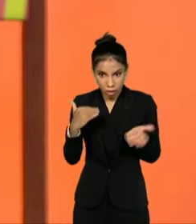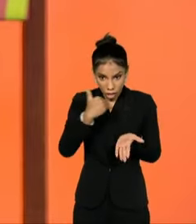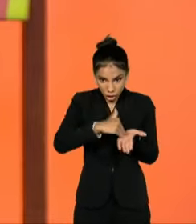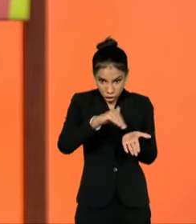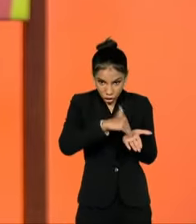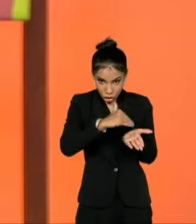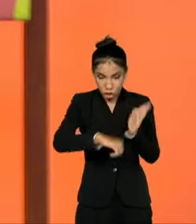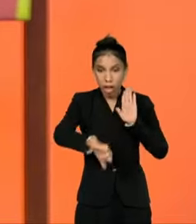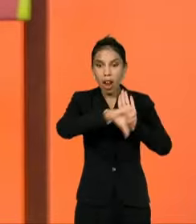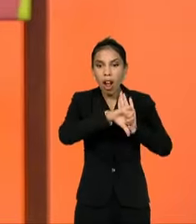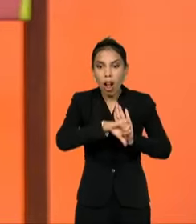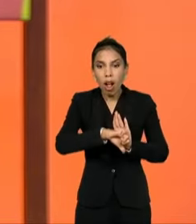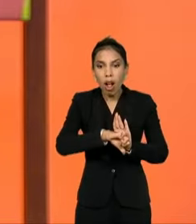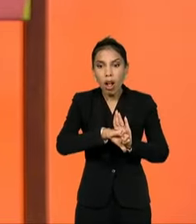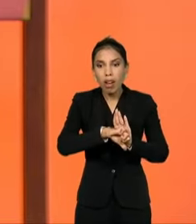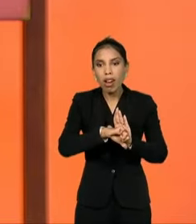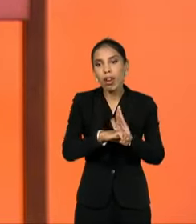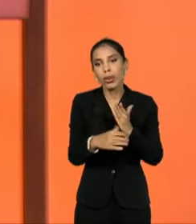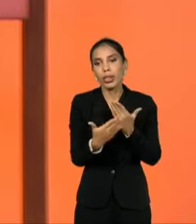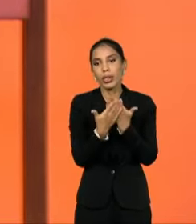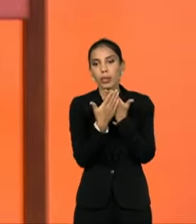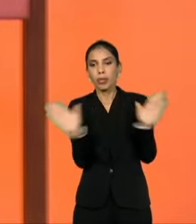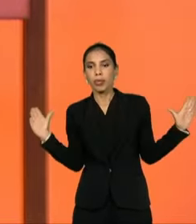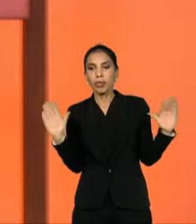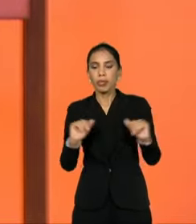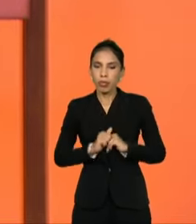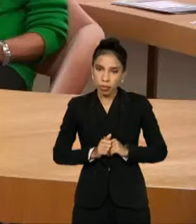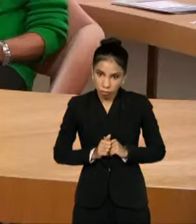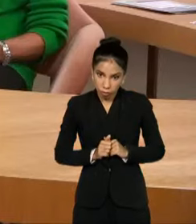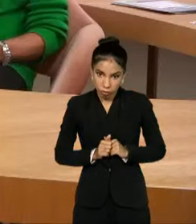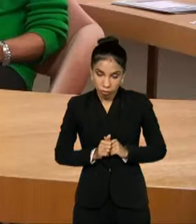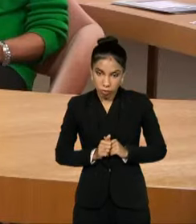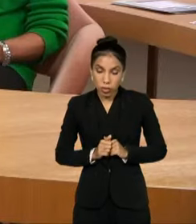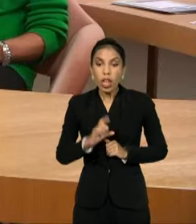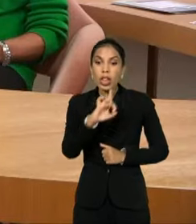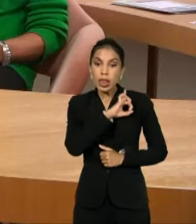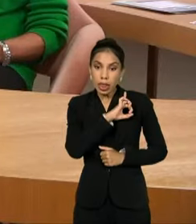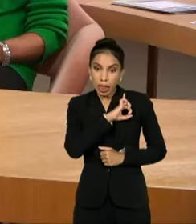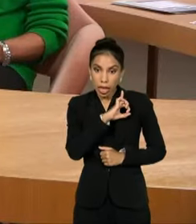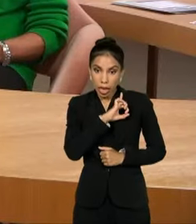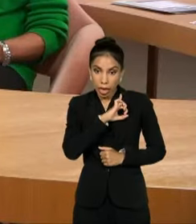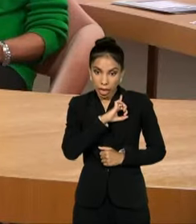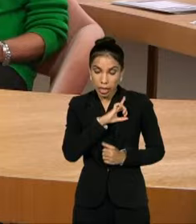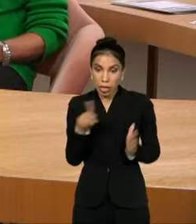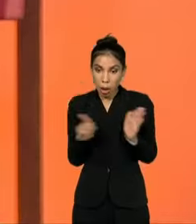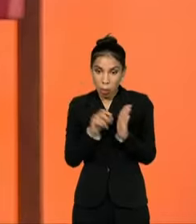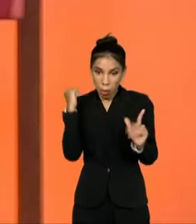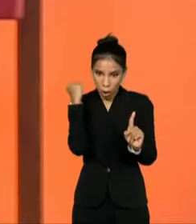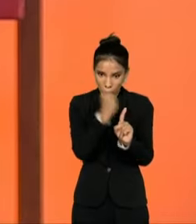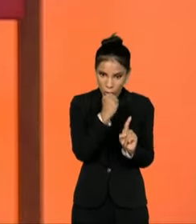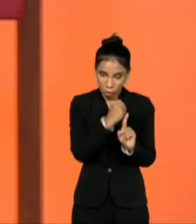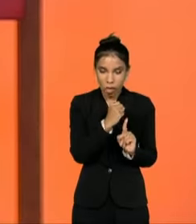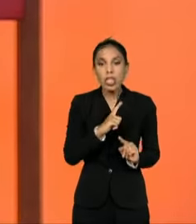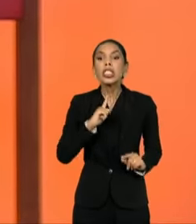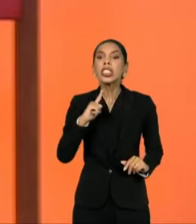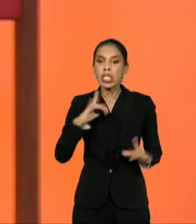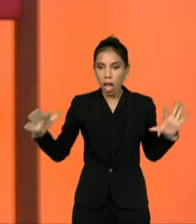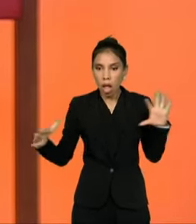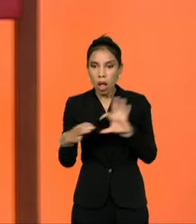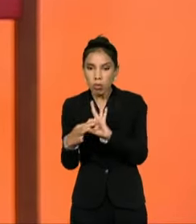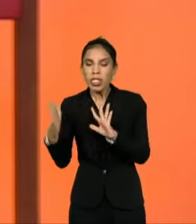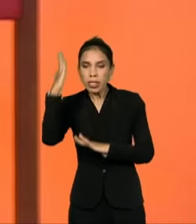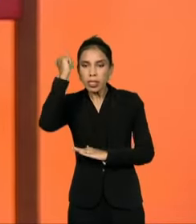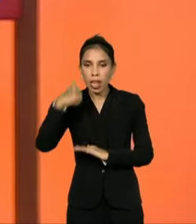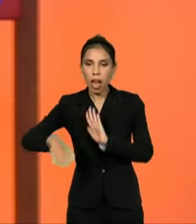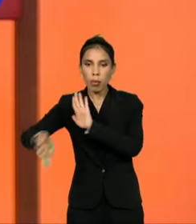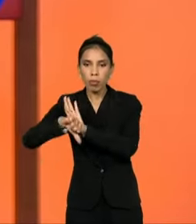crime... No Rio de Janeiro, uhum, seja público, não seja privado. Uhum. Talvez a delegacia de homicídios do Rio de Janeiro tenha muita relação com a história do